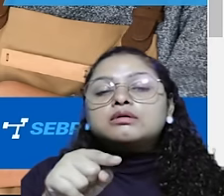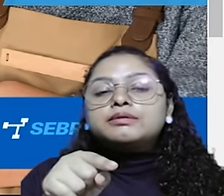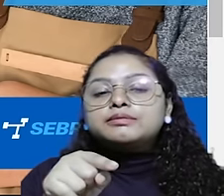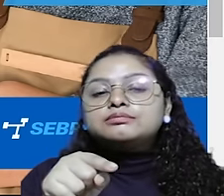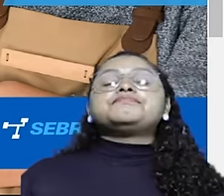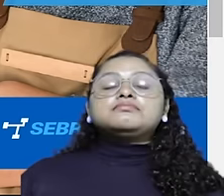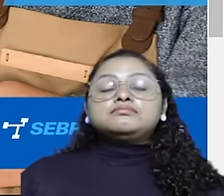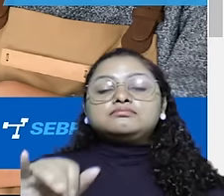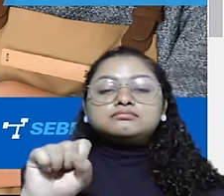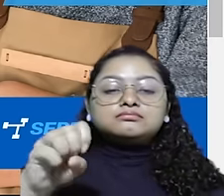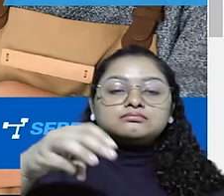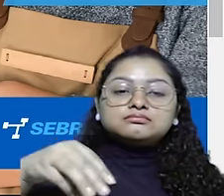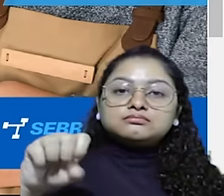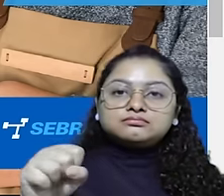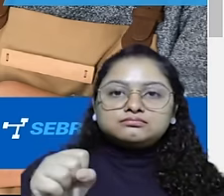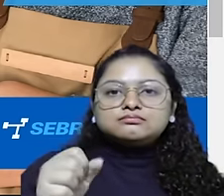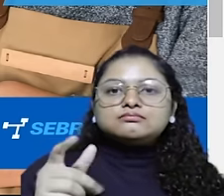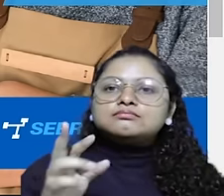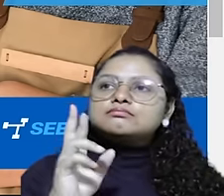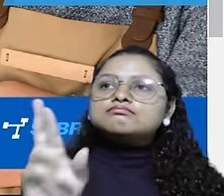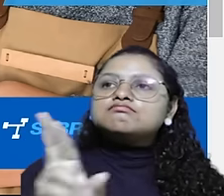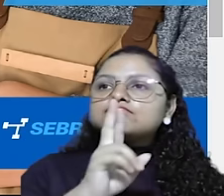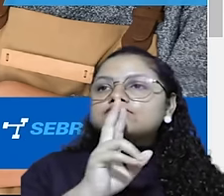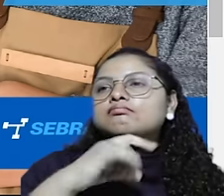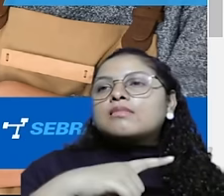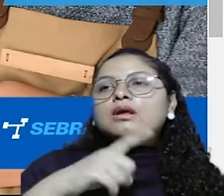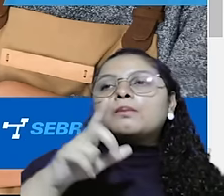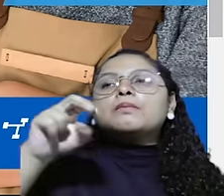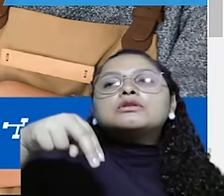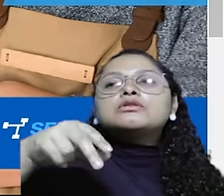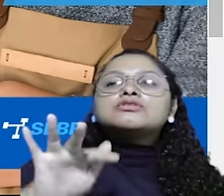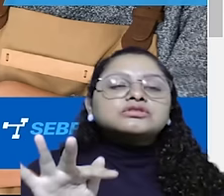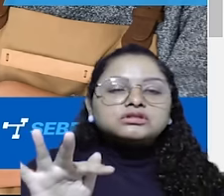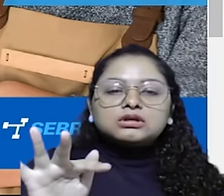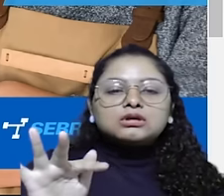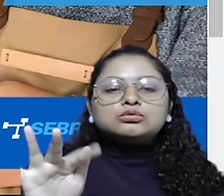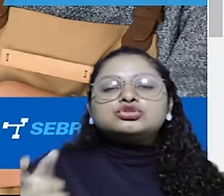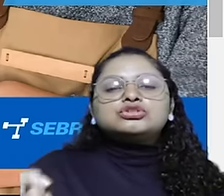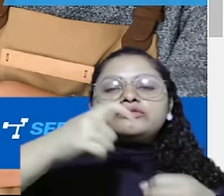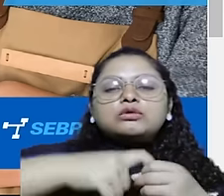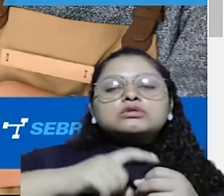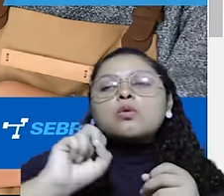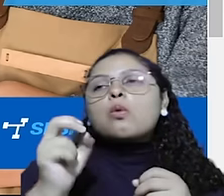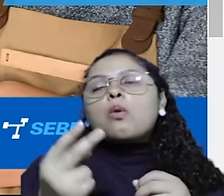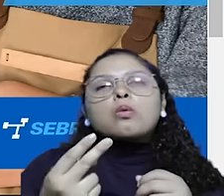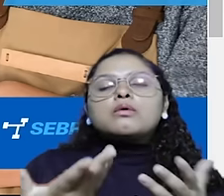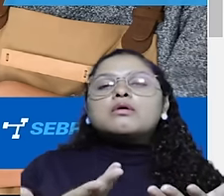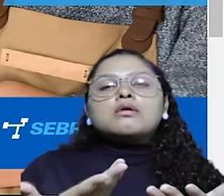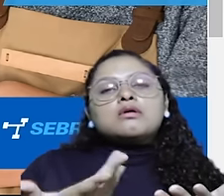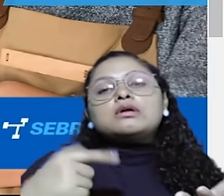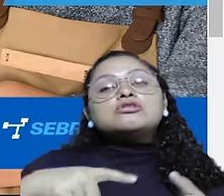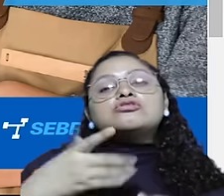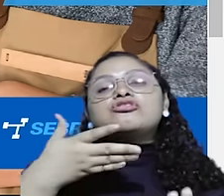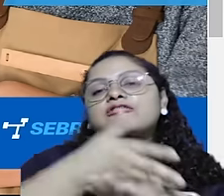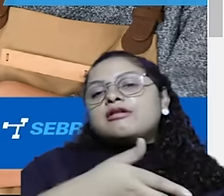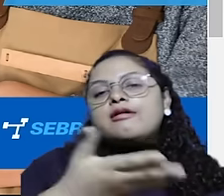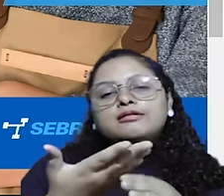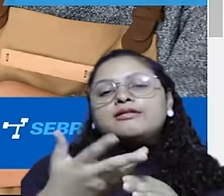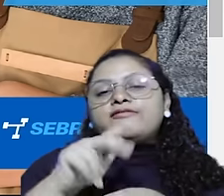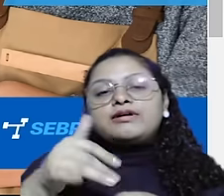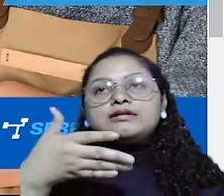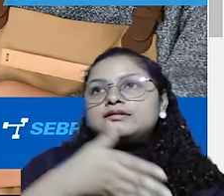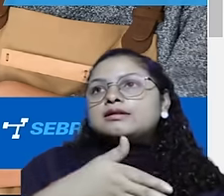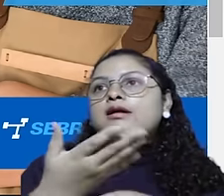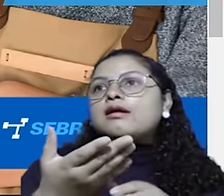devolução faz de conta que é uma nota fiscal de devolução ou uma nota de entrada vai entrar no